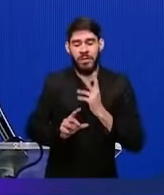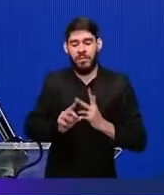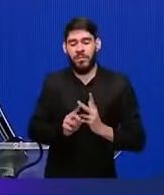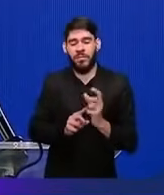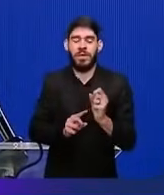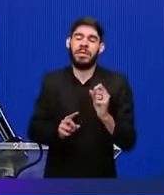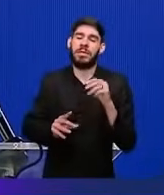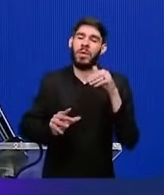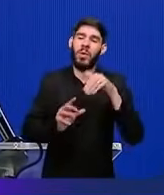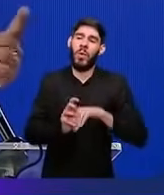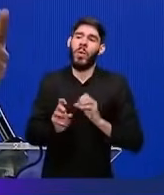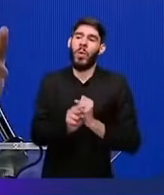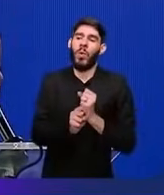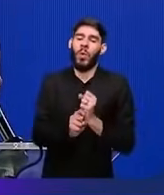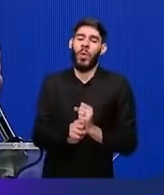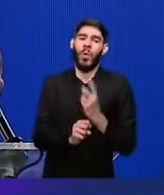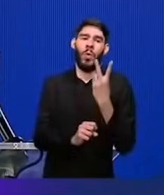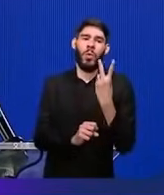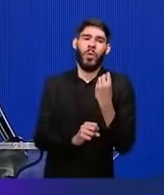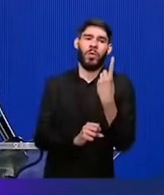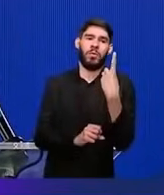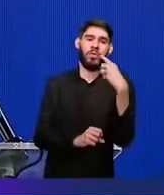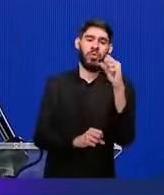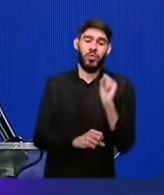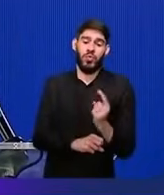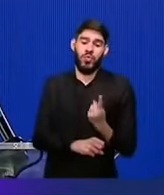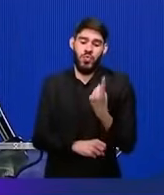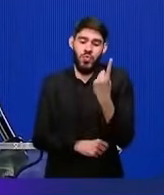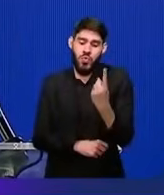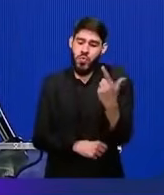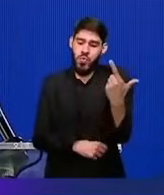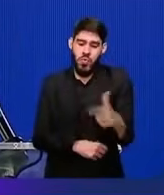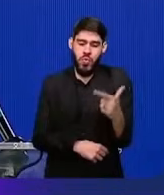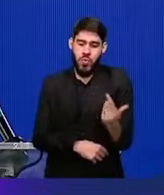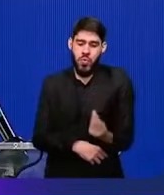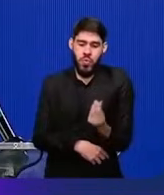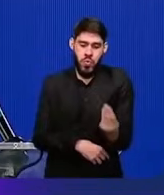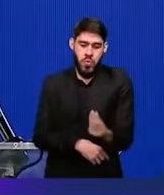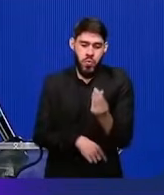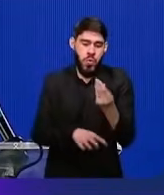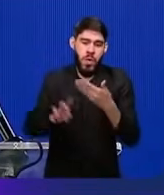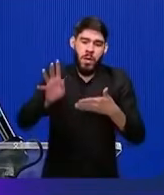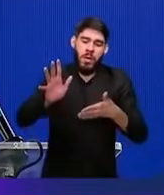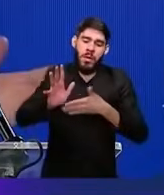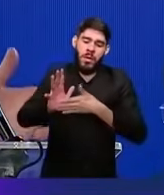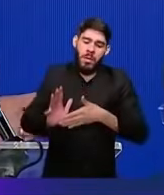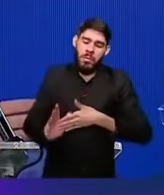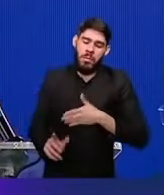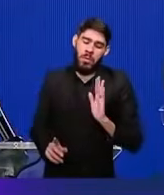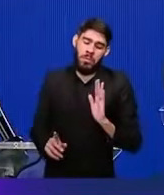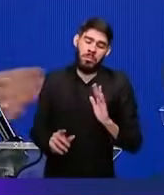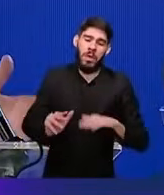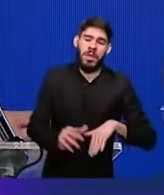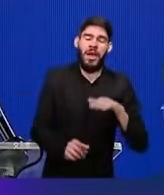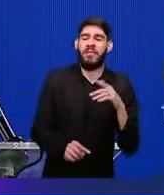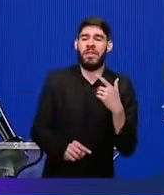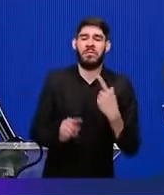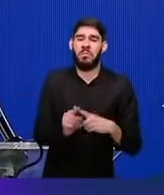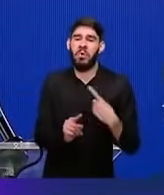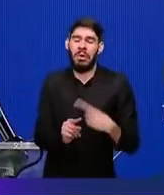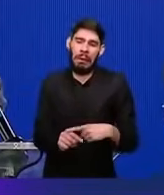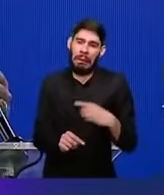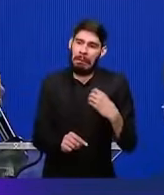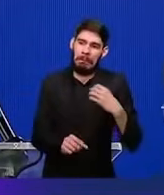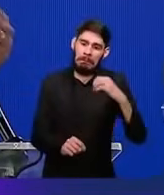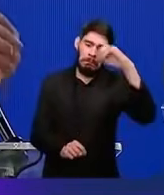2018, talvez tenha sido o único que não se sensibilizou com aquela proposta, talvez por total desconhecimento,